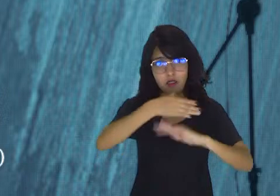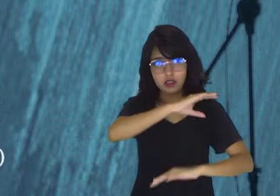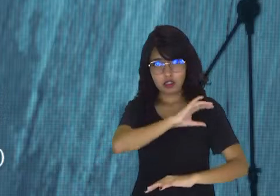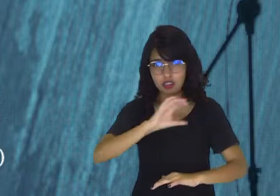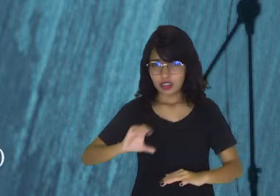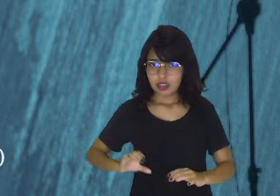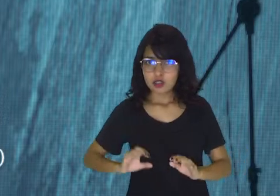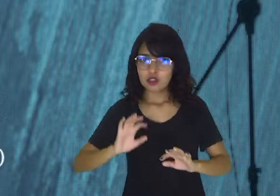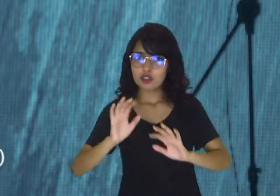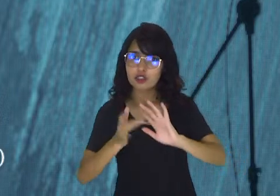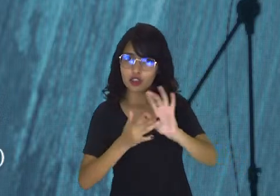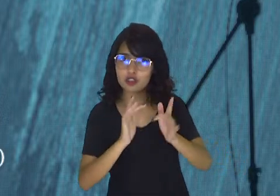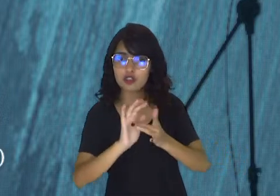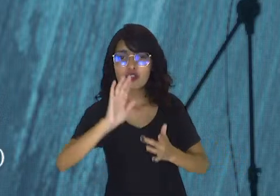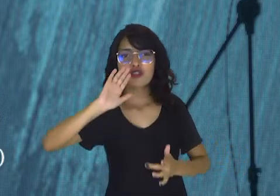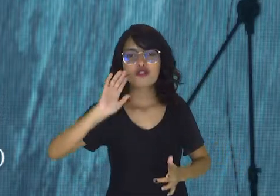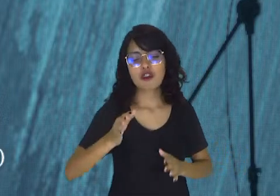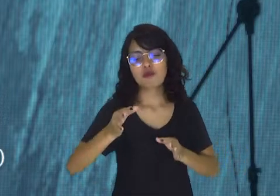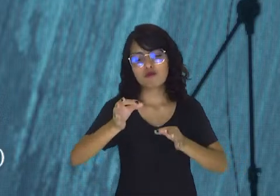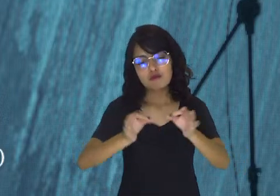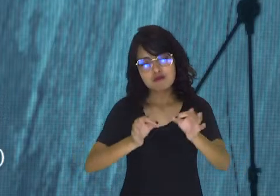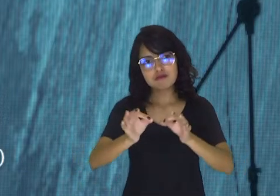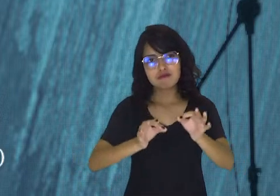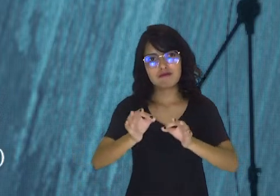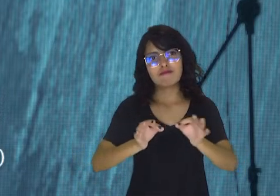já nos tem preparado.